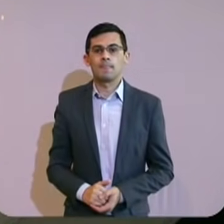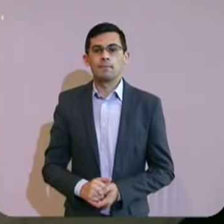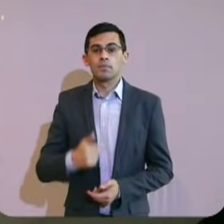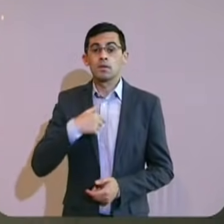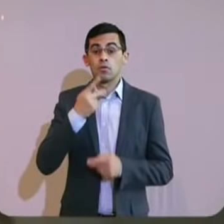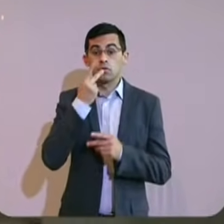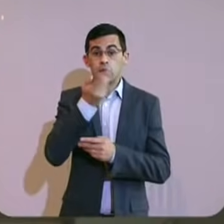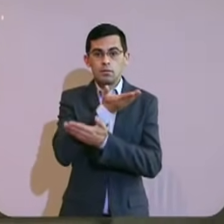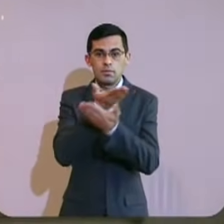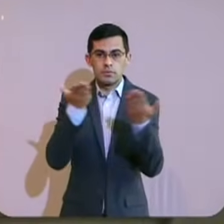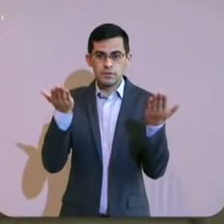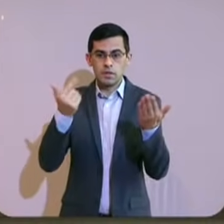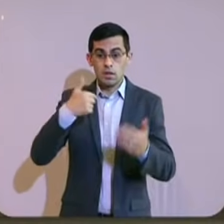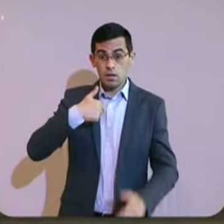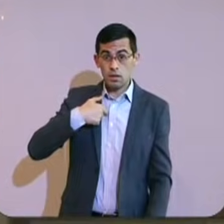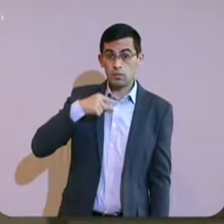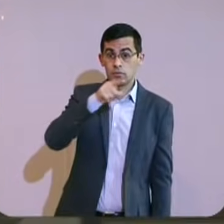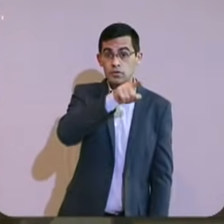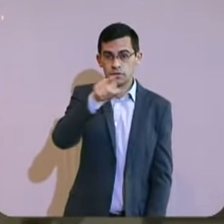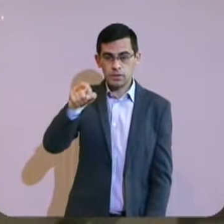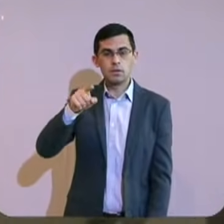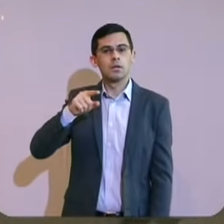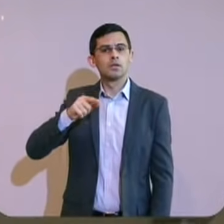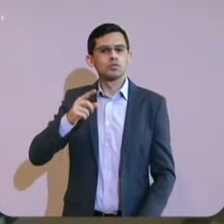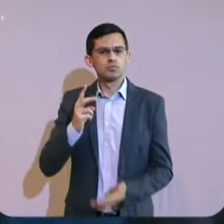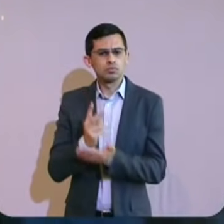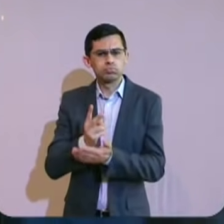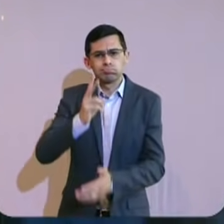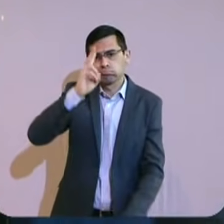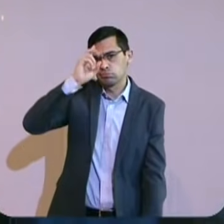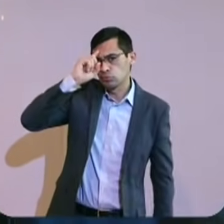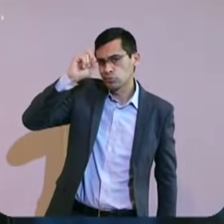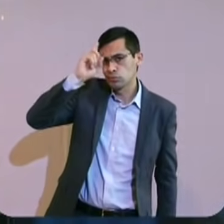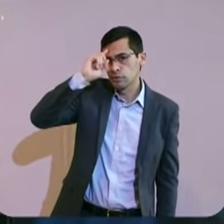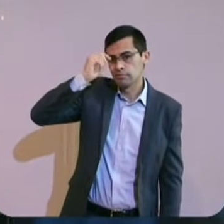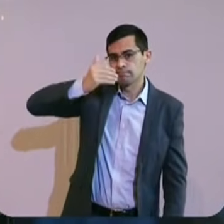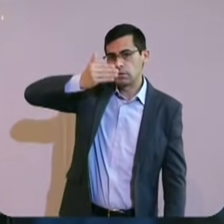E eu vou dizer para você: eu e você seremos testados